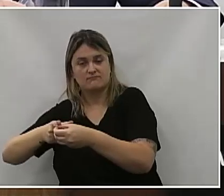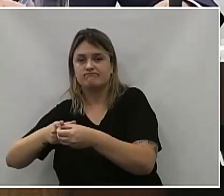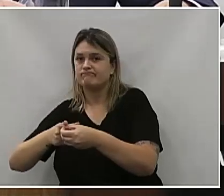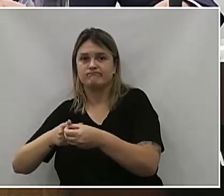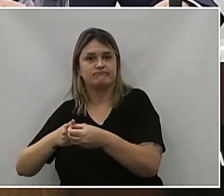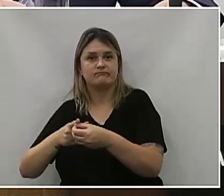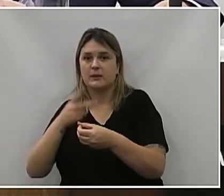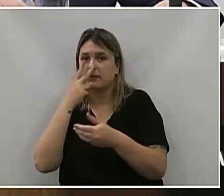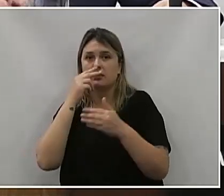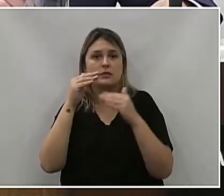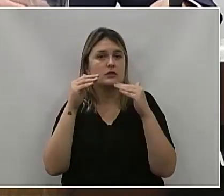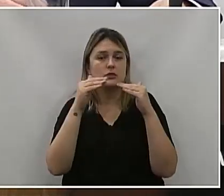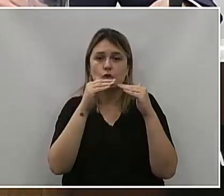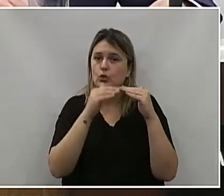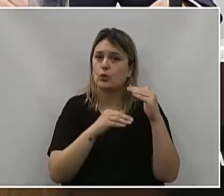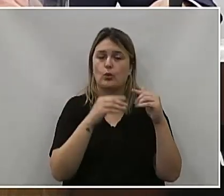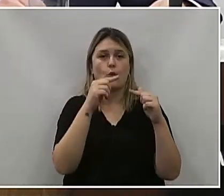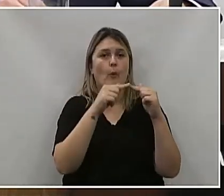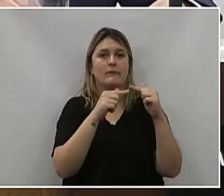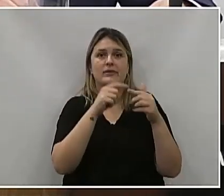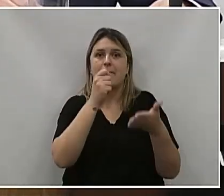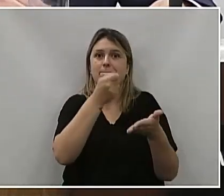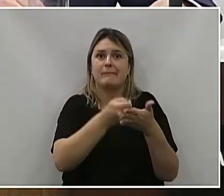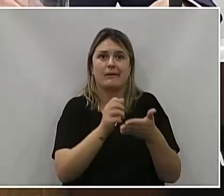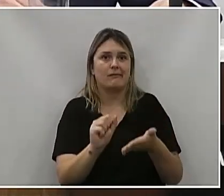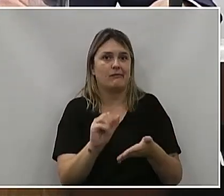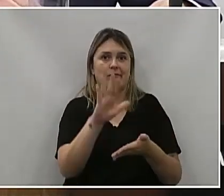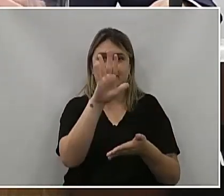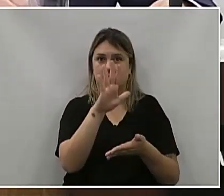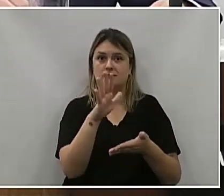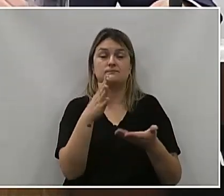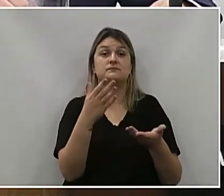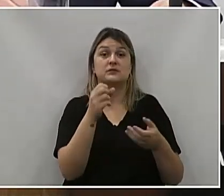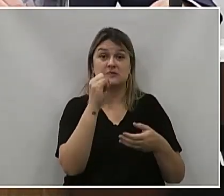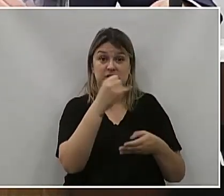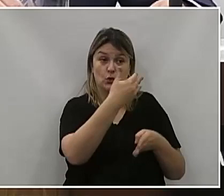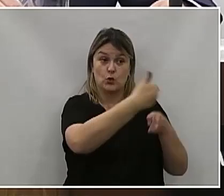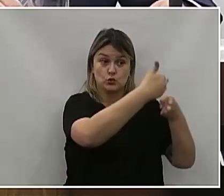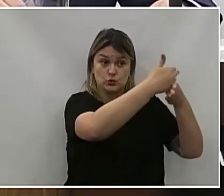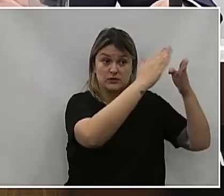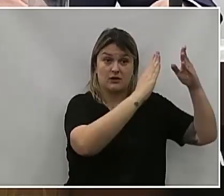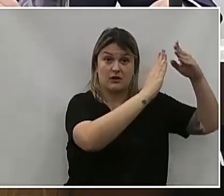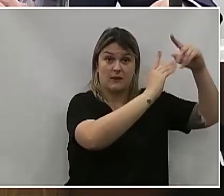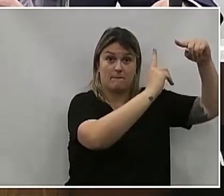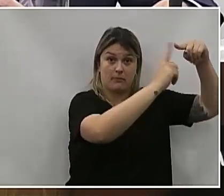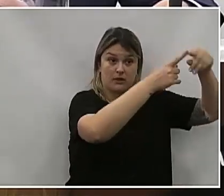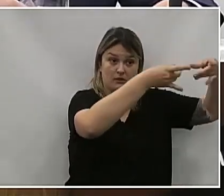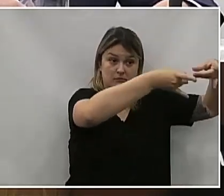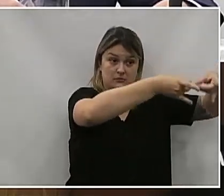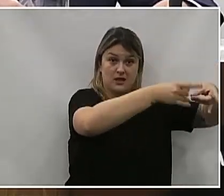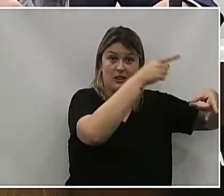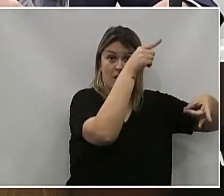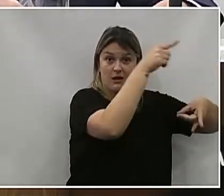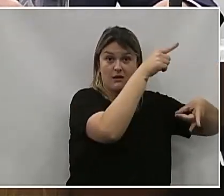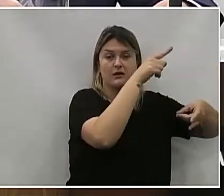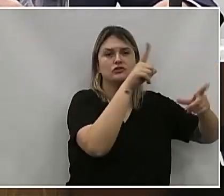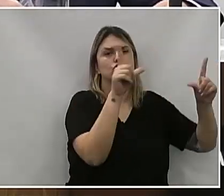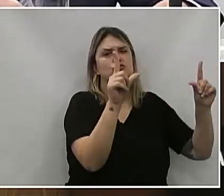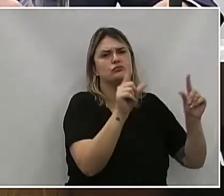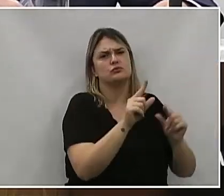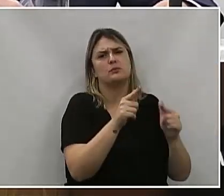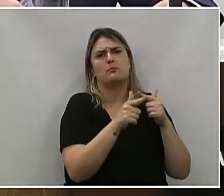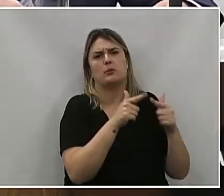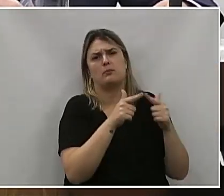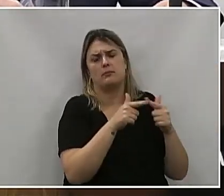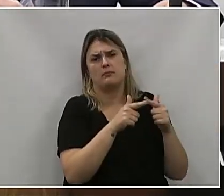que é inconveniente e oneroso em um momento já difícil. A construção de uma capela mortuária na região reduziria significativamente